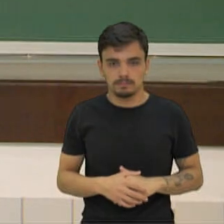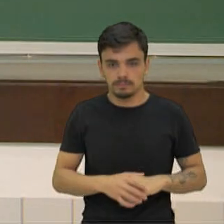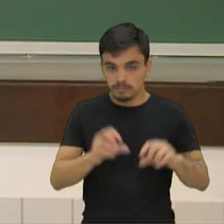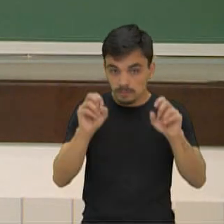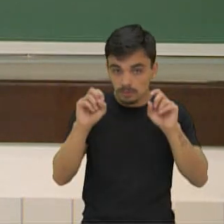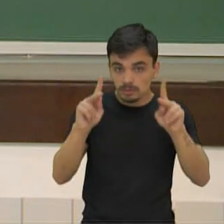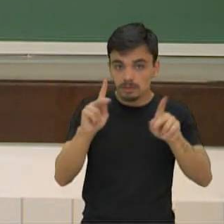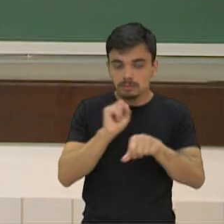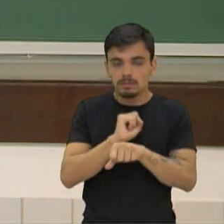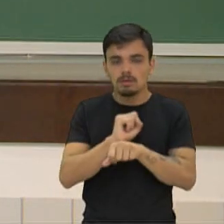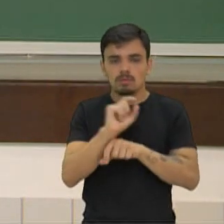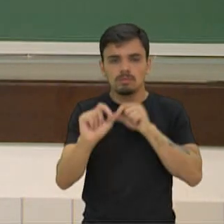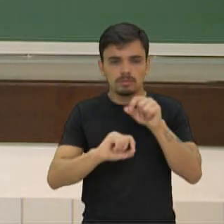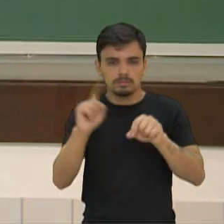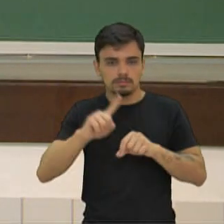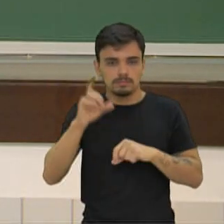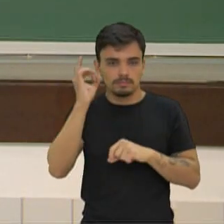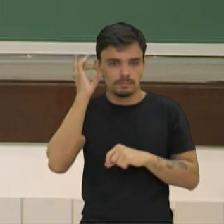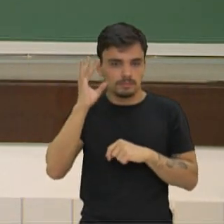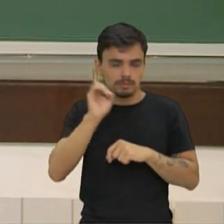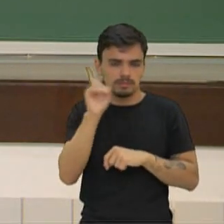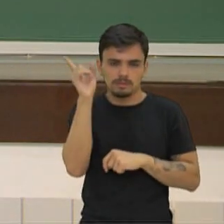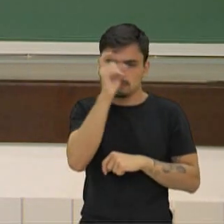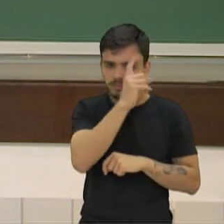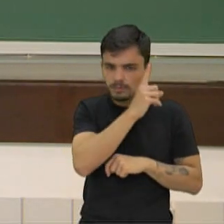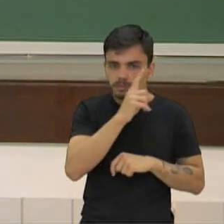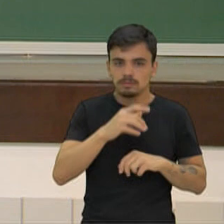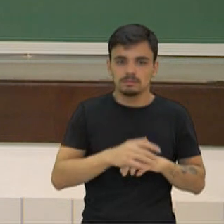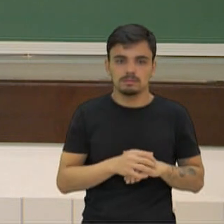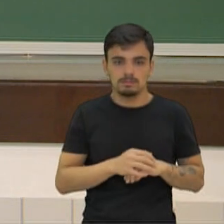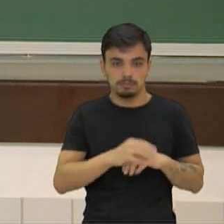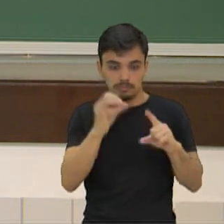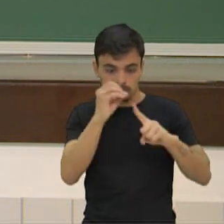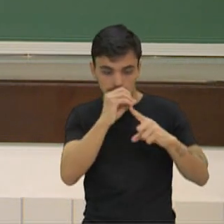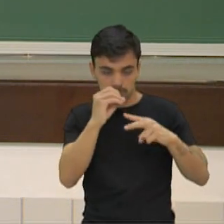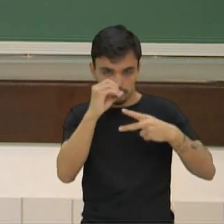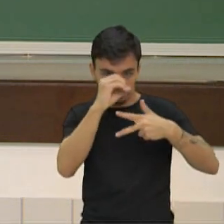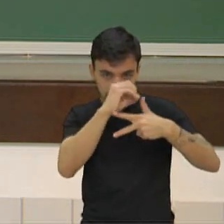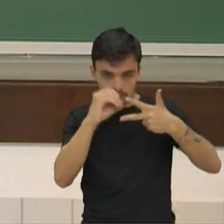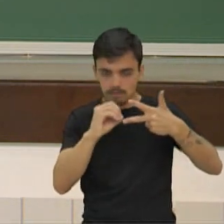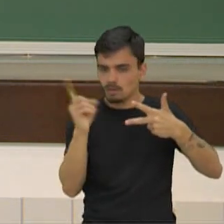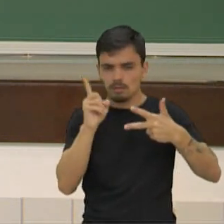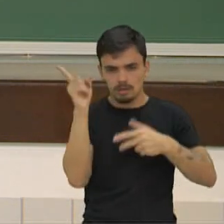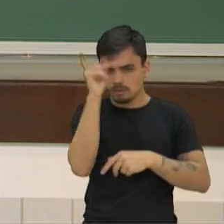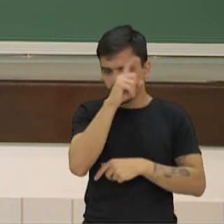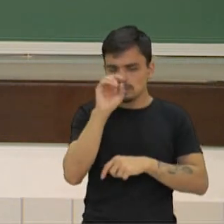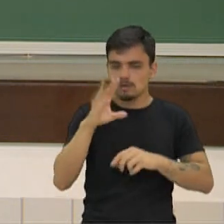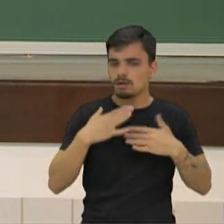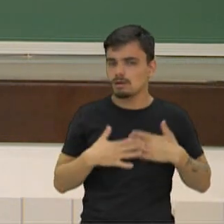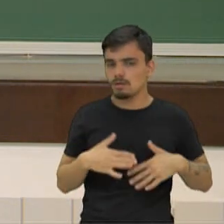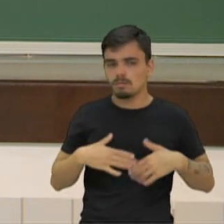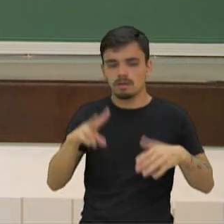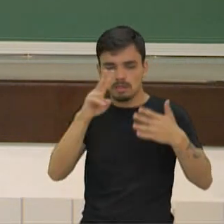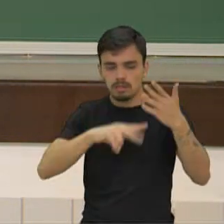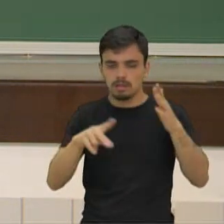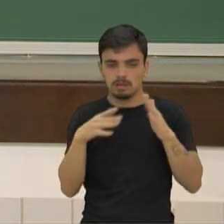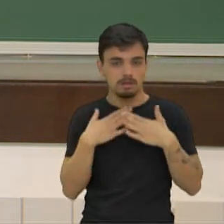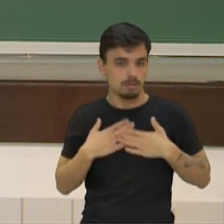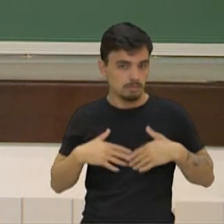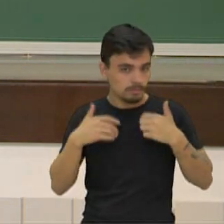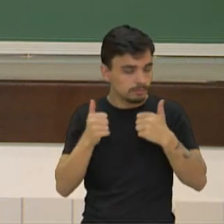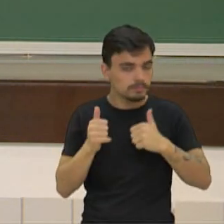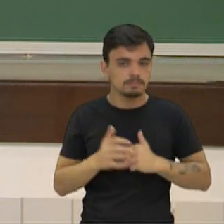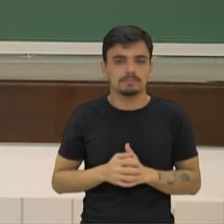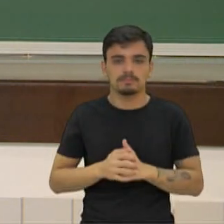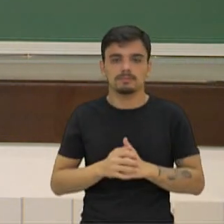Ok, gente, espero que tenha sido fácil. Essa não é uma questão difícil, e nem não é tão difícil, tá? É só ter calma e ler os problemas com calma. Então